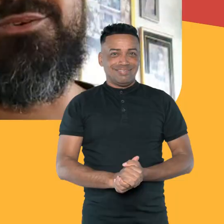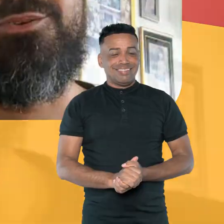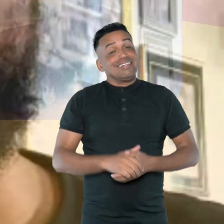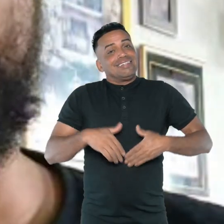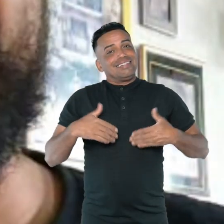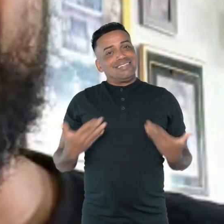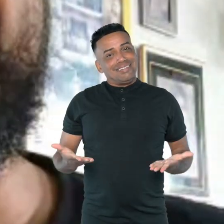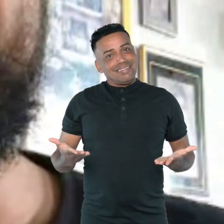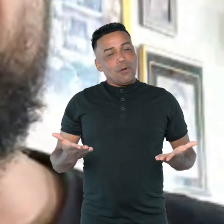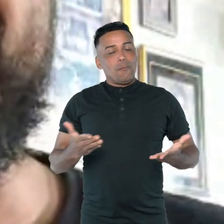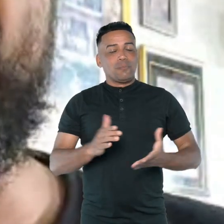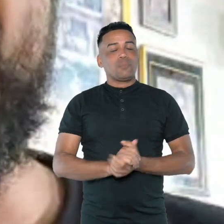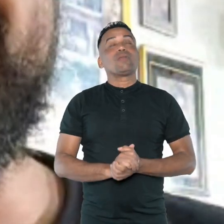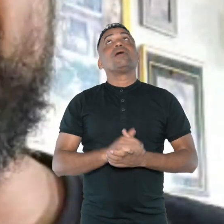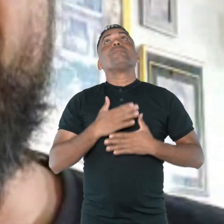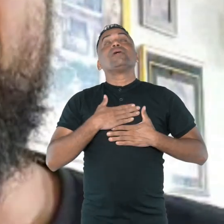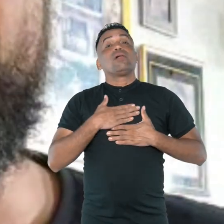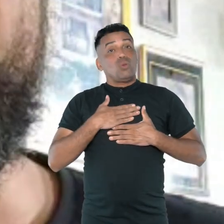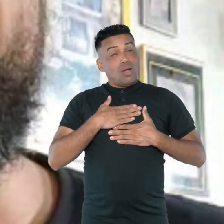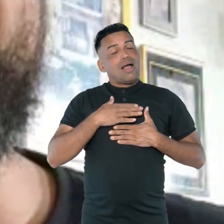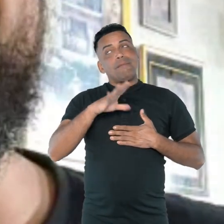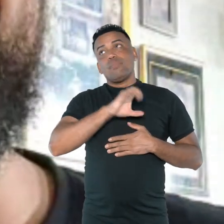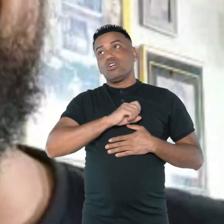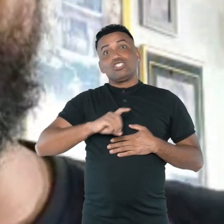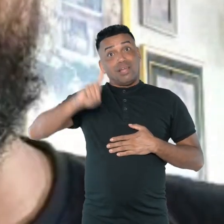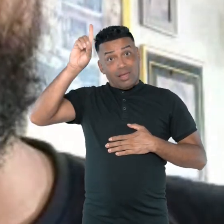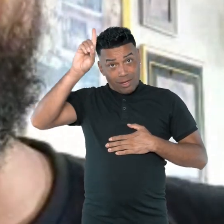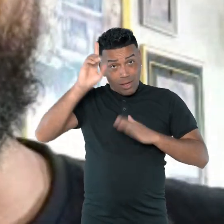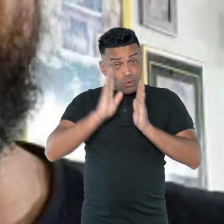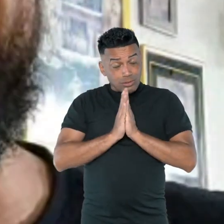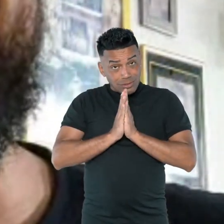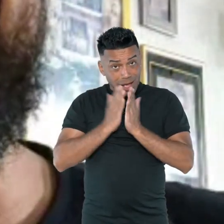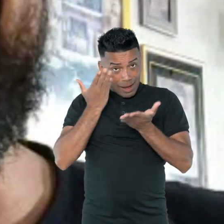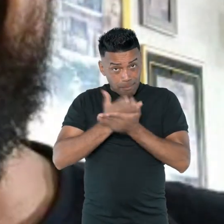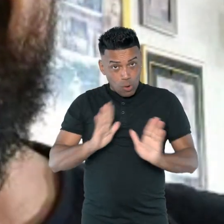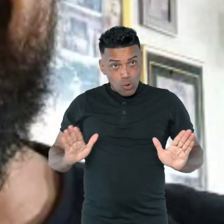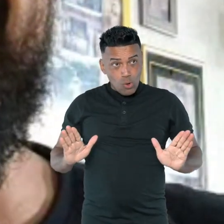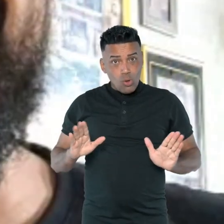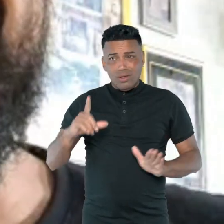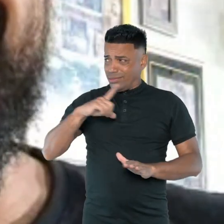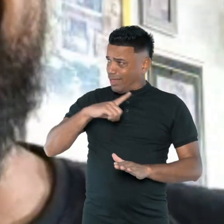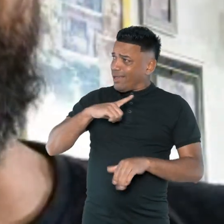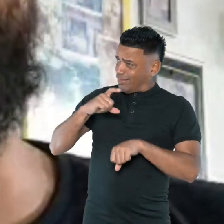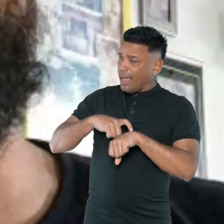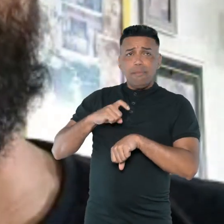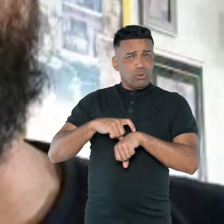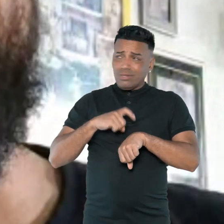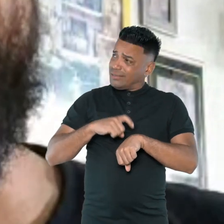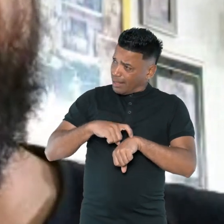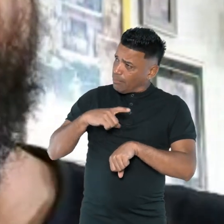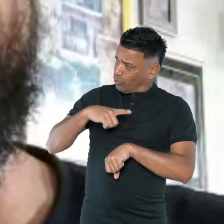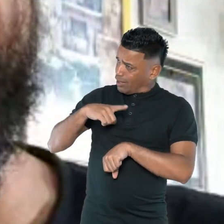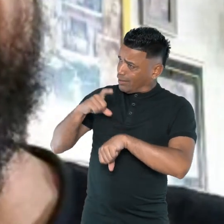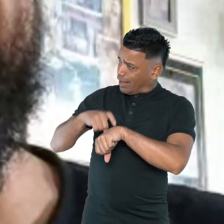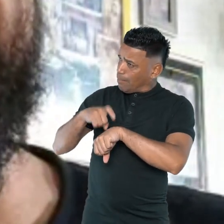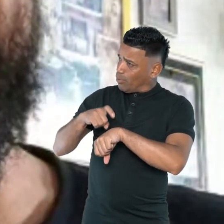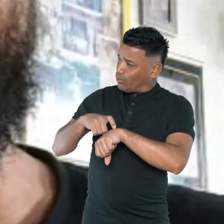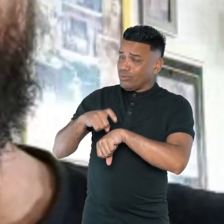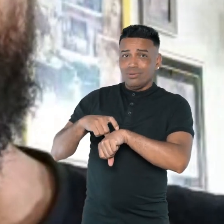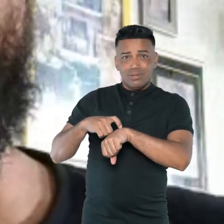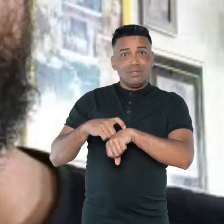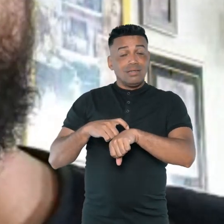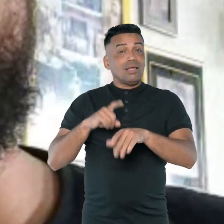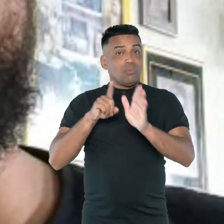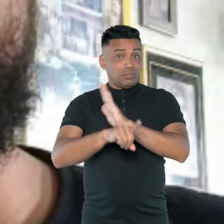Então, gente, pelo amor de Deus, já acabou esse papo? Eu tenho mais um tempo? Olha, eu tenho mais